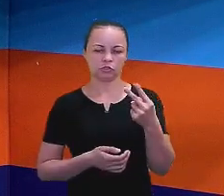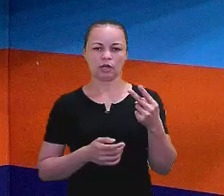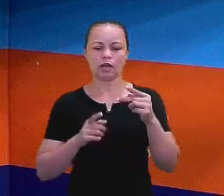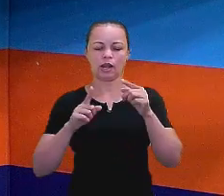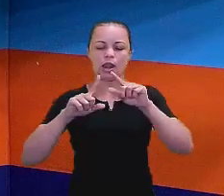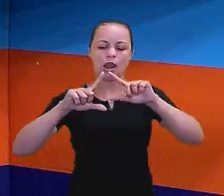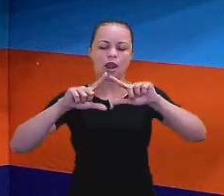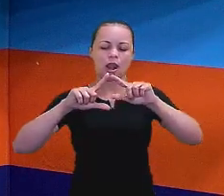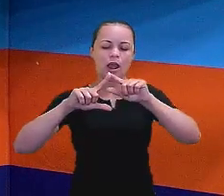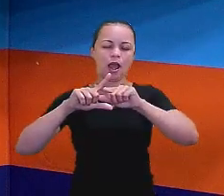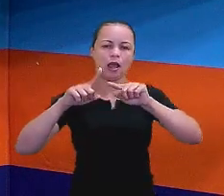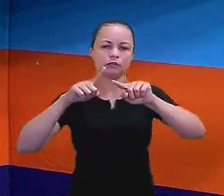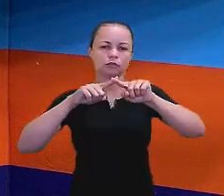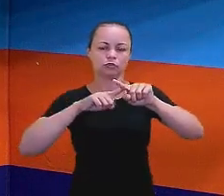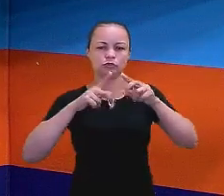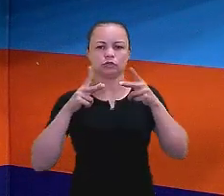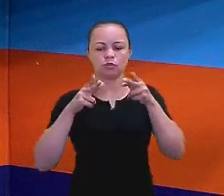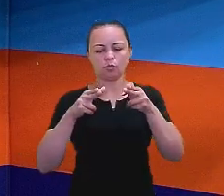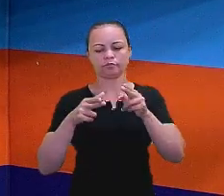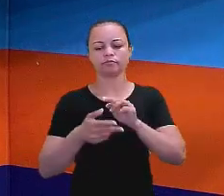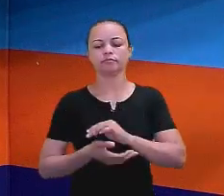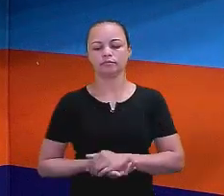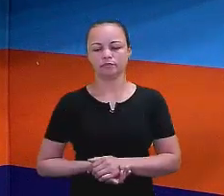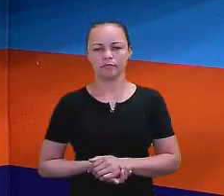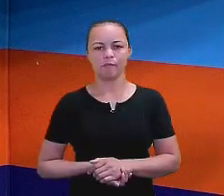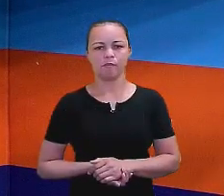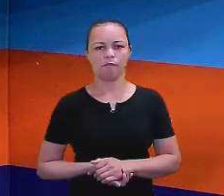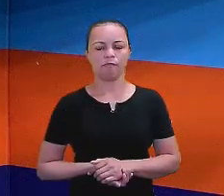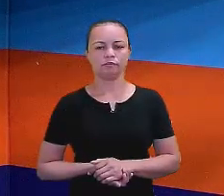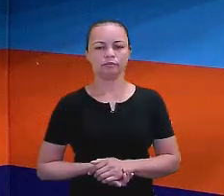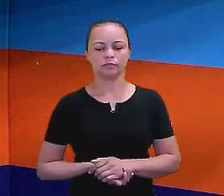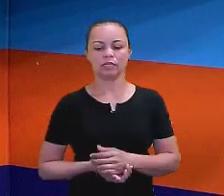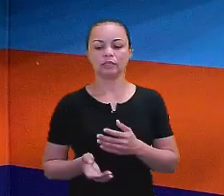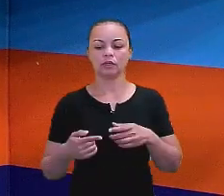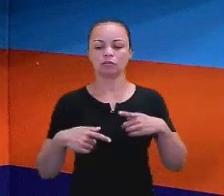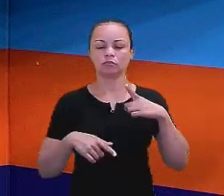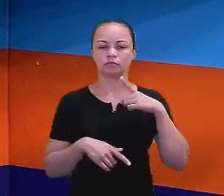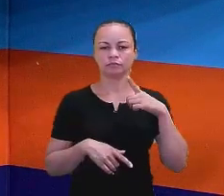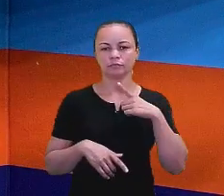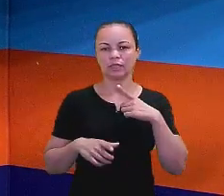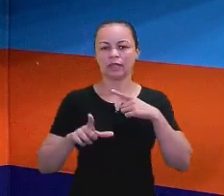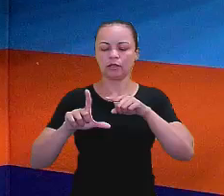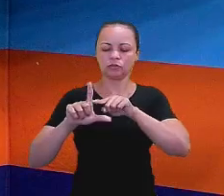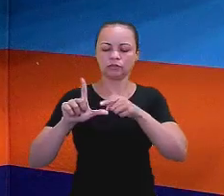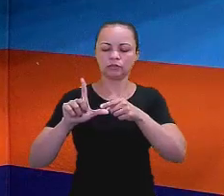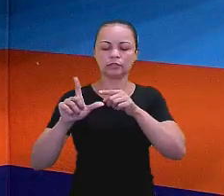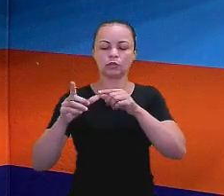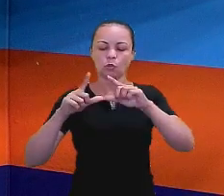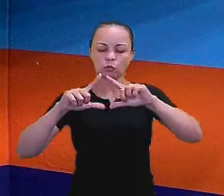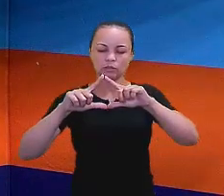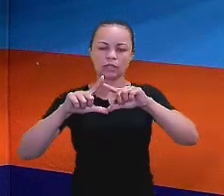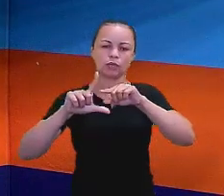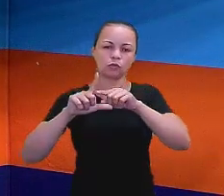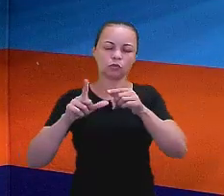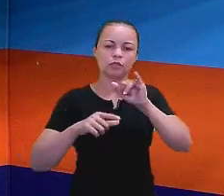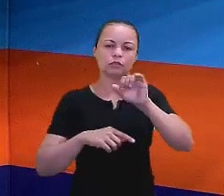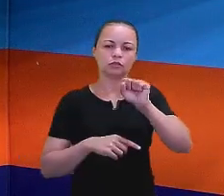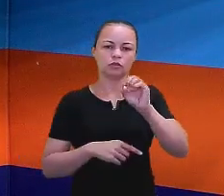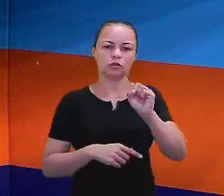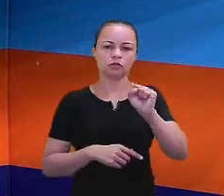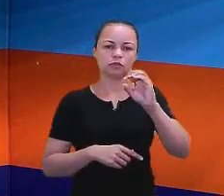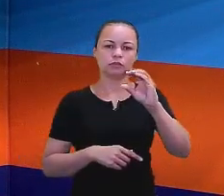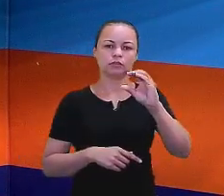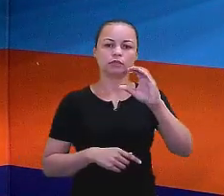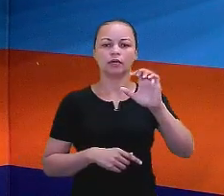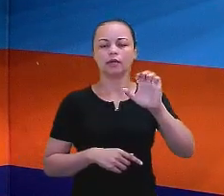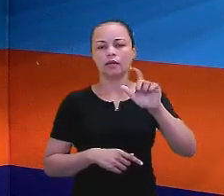iguais, dois ângulos iguais, tá? Então, a gente tem aí o triângulo isósceles. Triângulo escaleno.